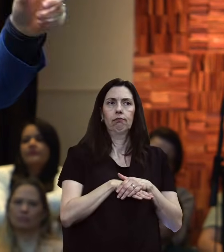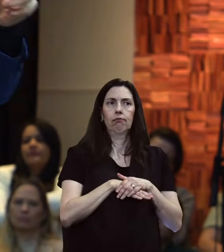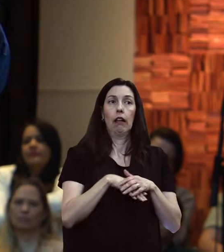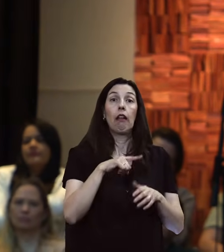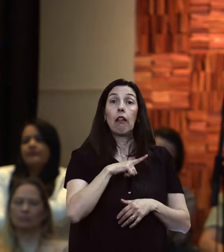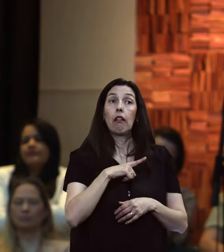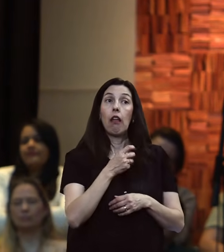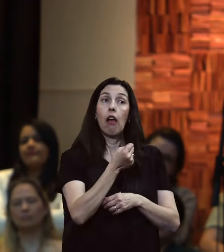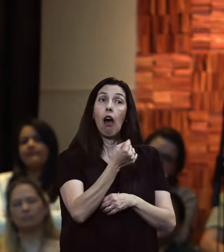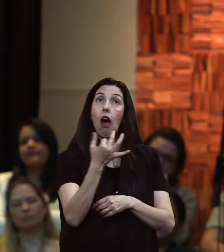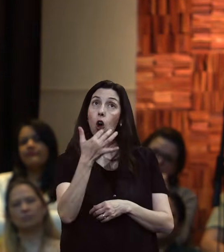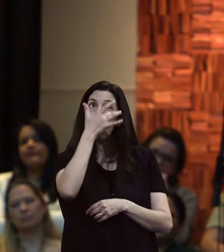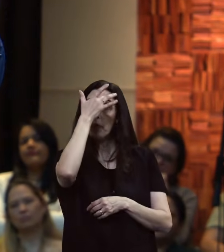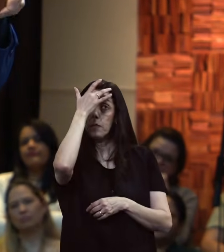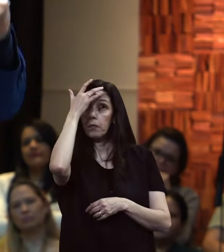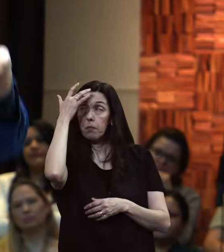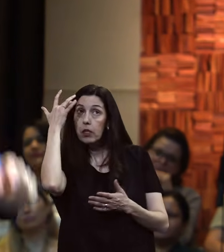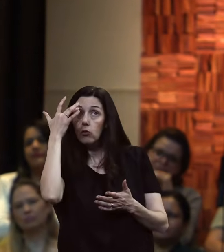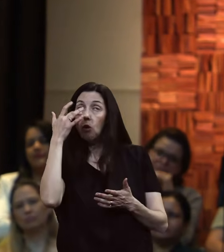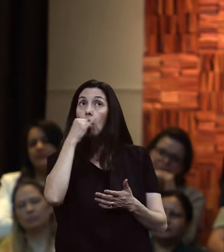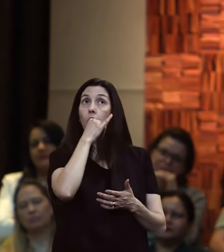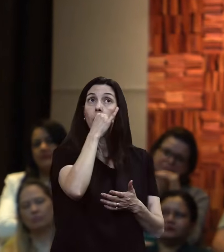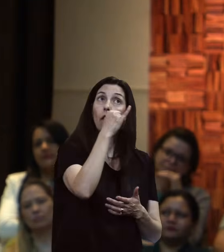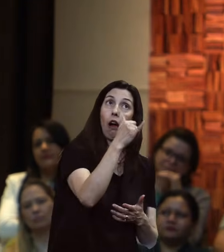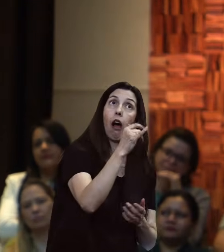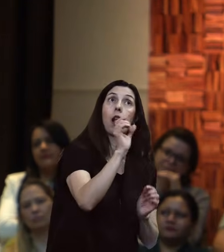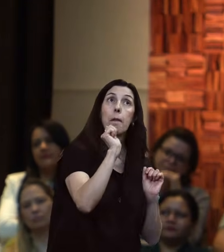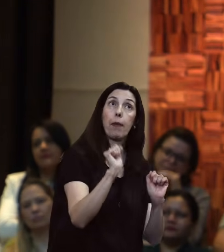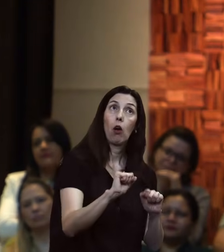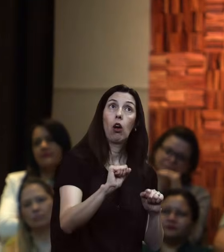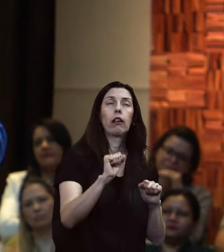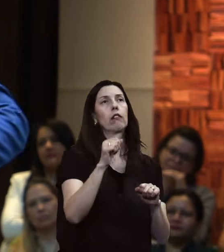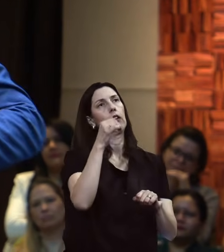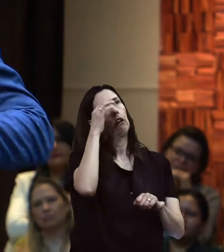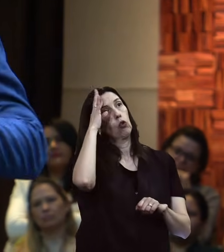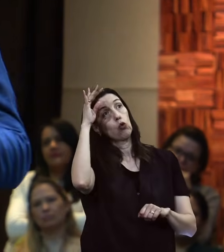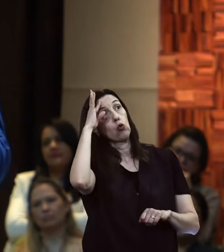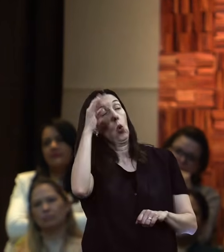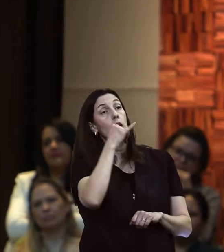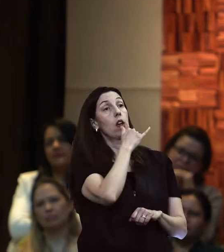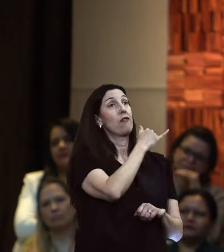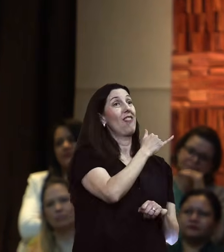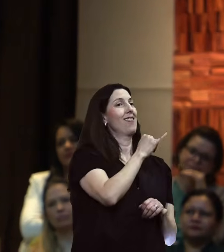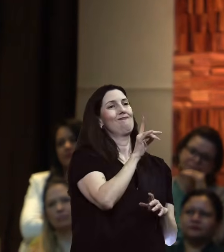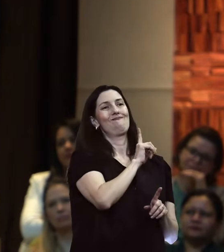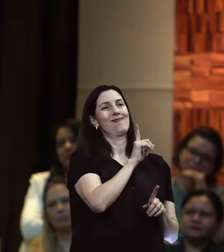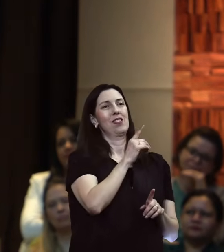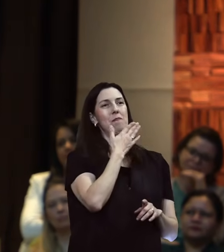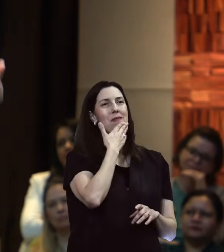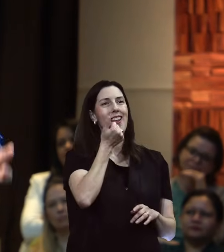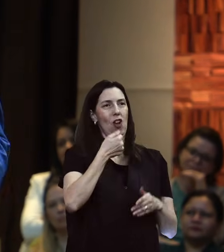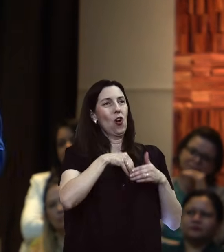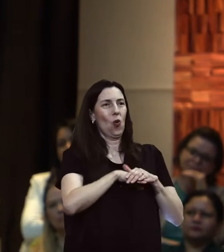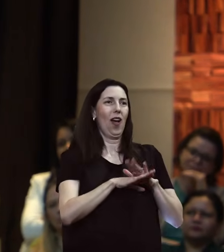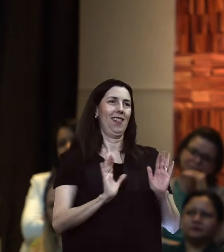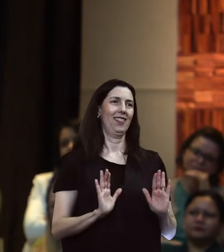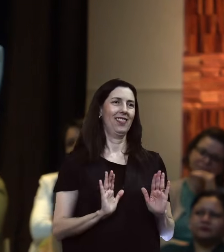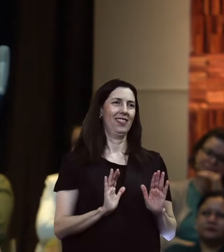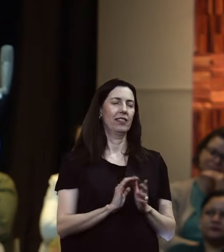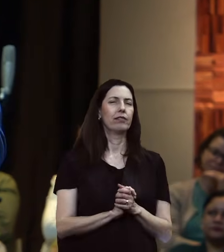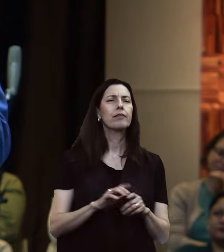Tem coisas que a gente pode falar, outras não. Mas quando José compartilha os sonhos de